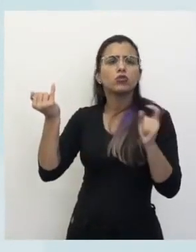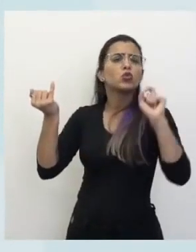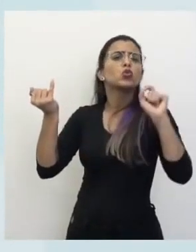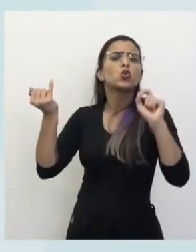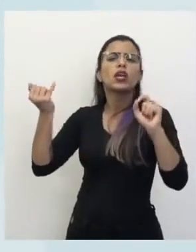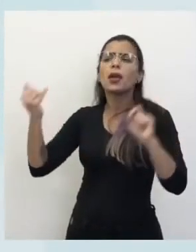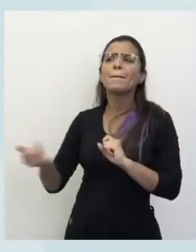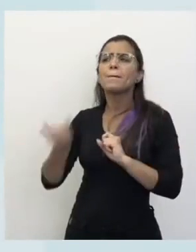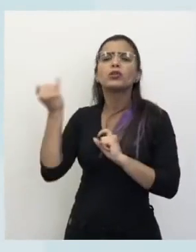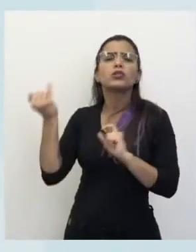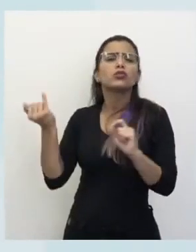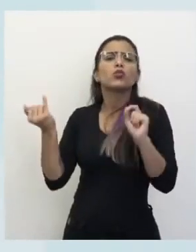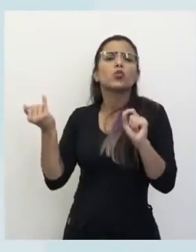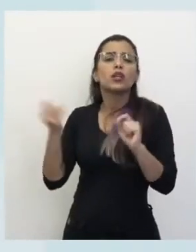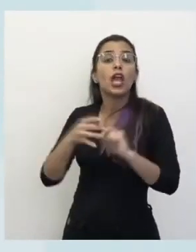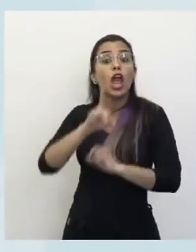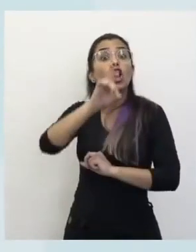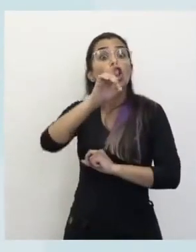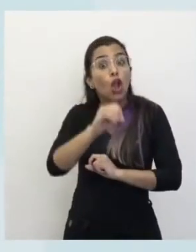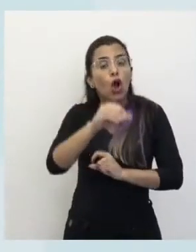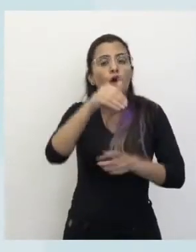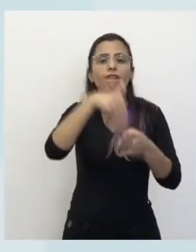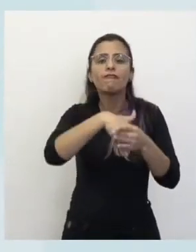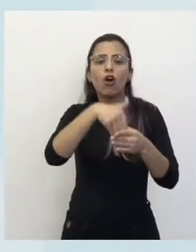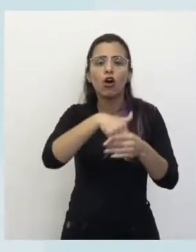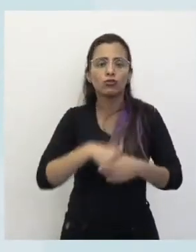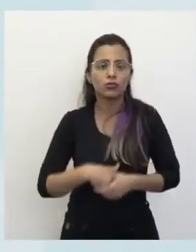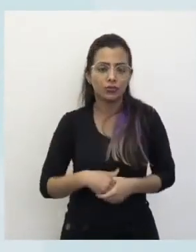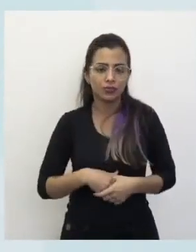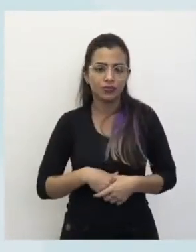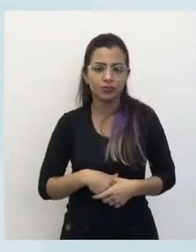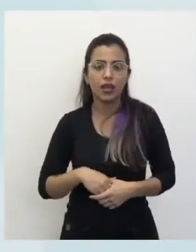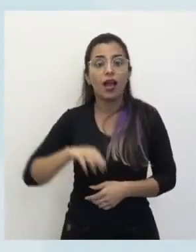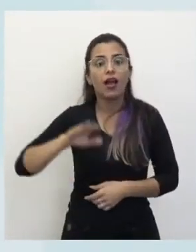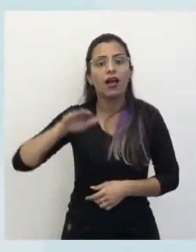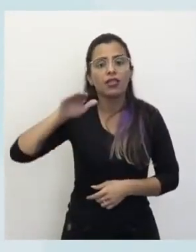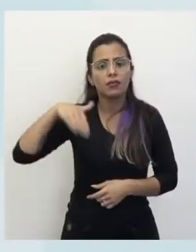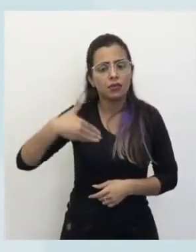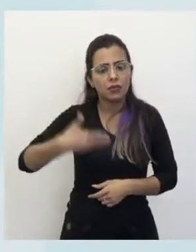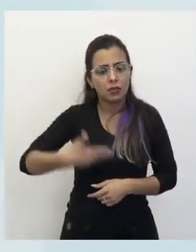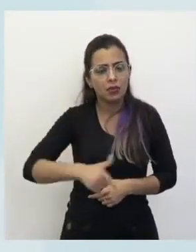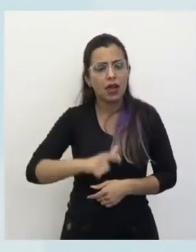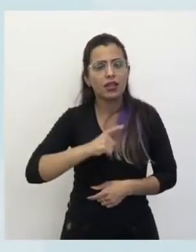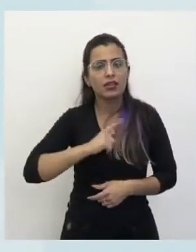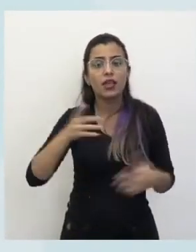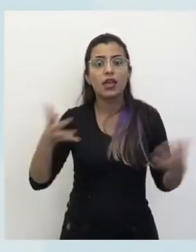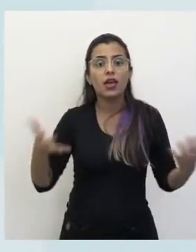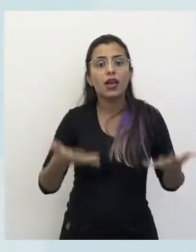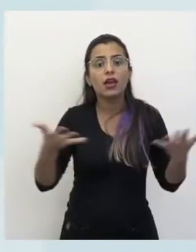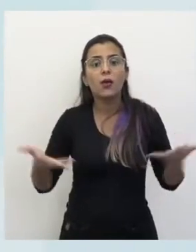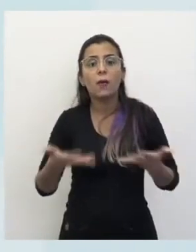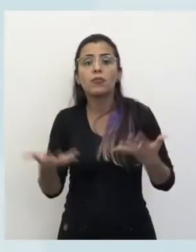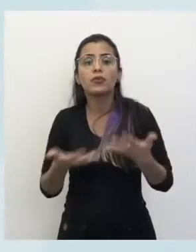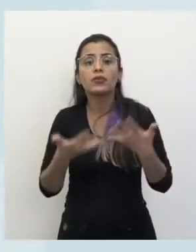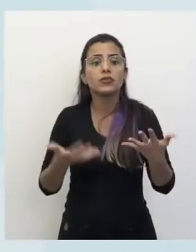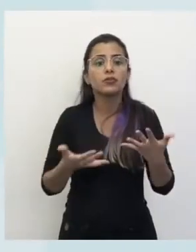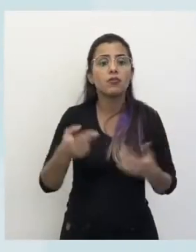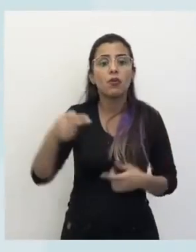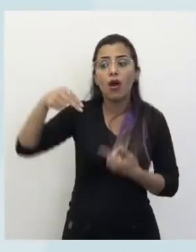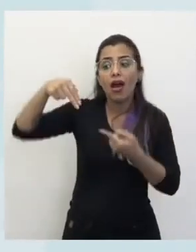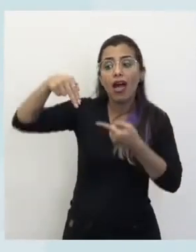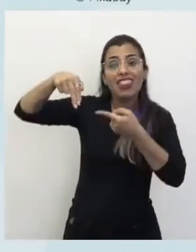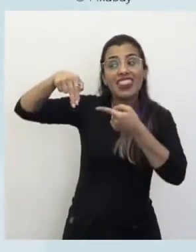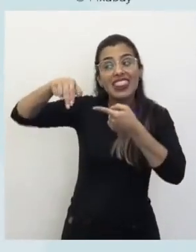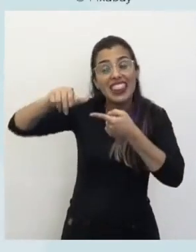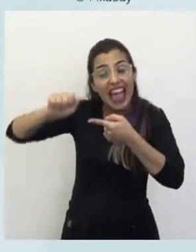voto. Aí depois a gente, campanhas pela conscientização de eleitores, na tentativa de se estabelecer. Beleza, gente, não vou ler